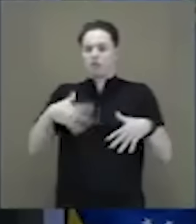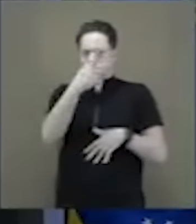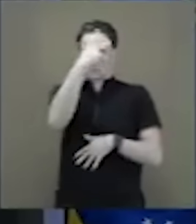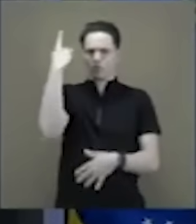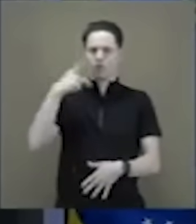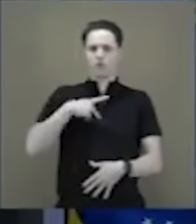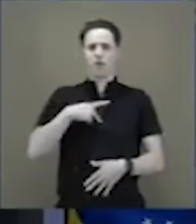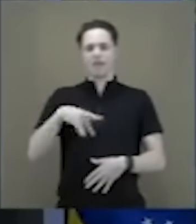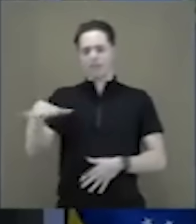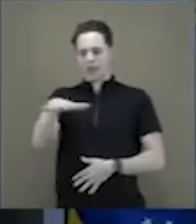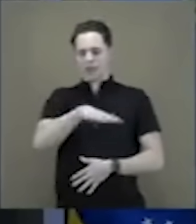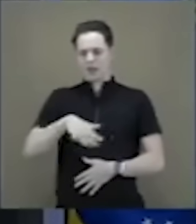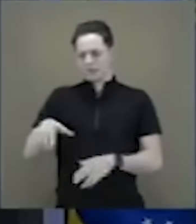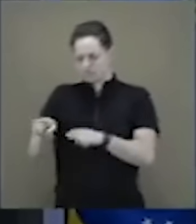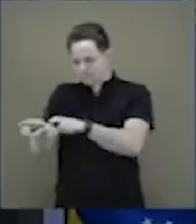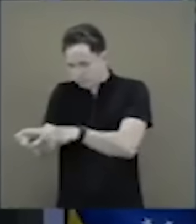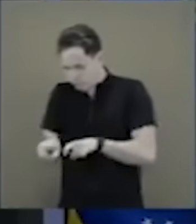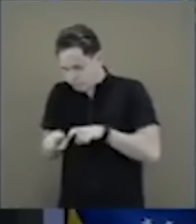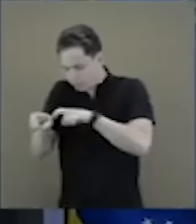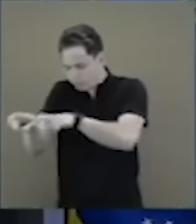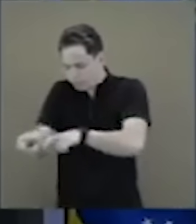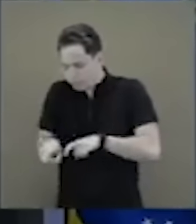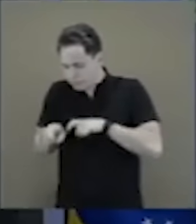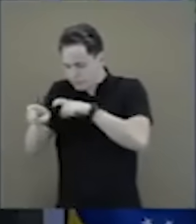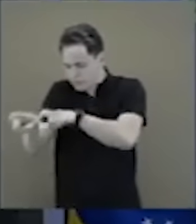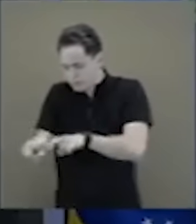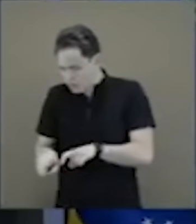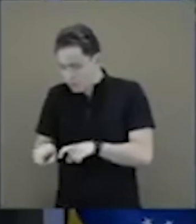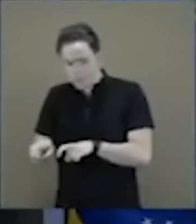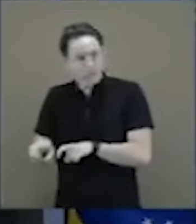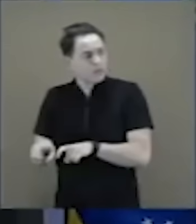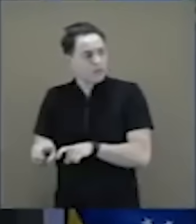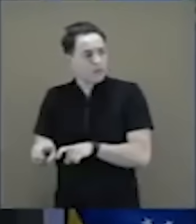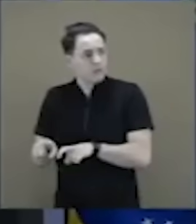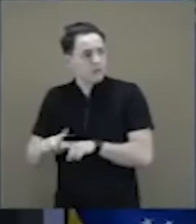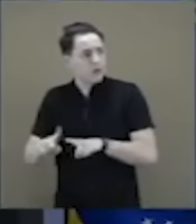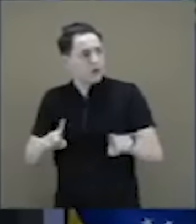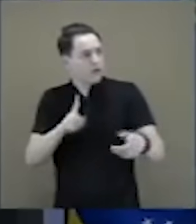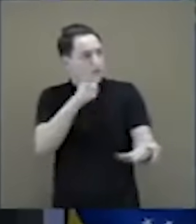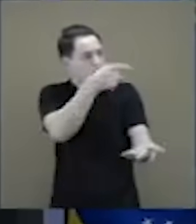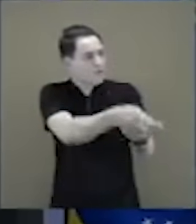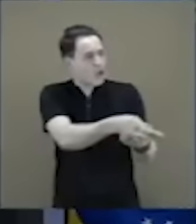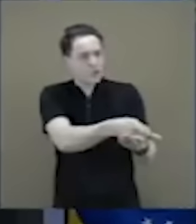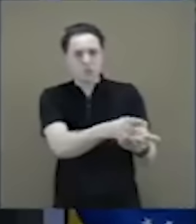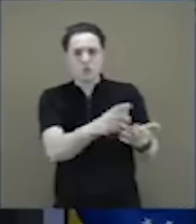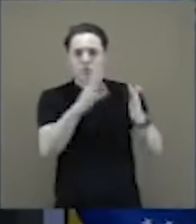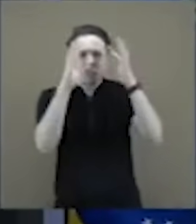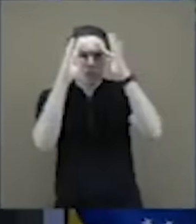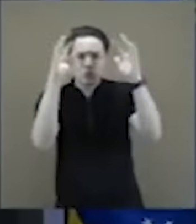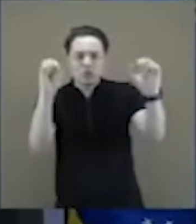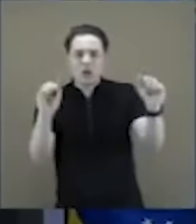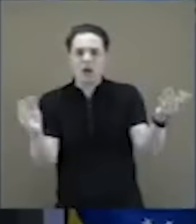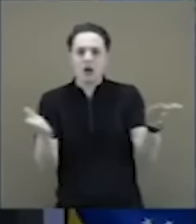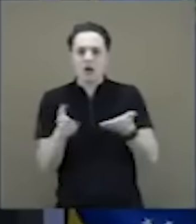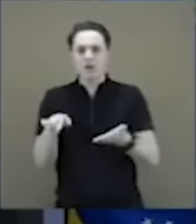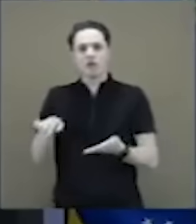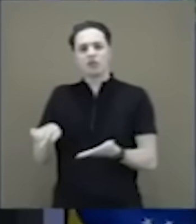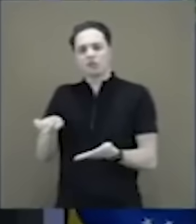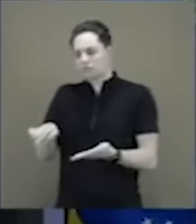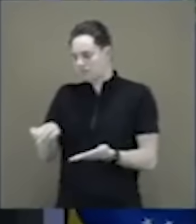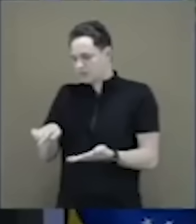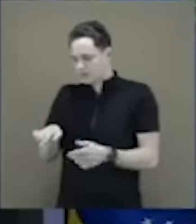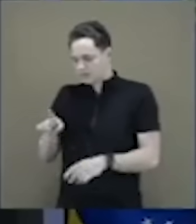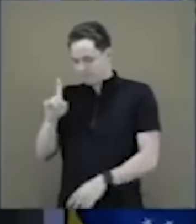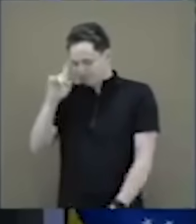no campo produzindo, mas que a partir dessa decisão começa a colocar um ponto